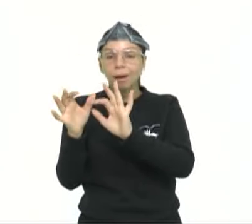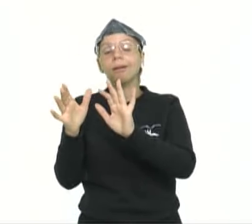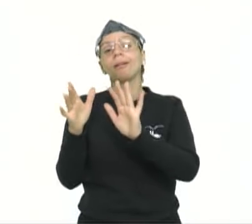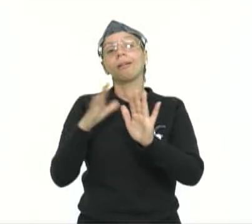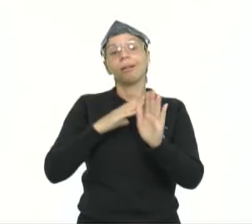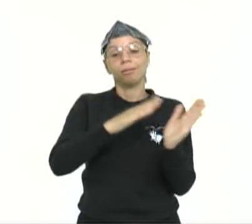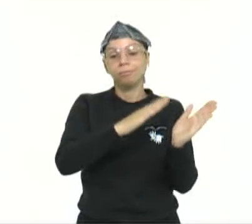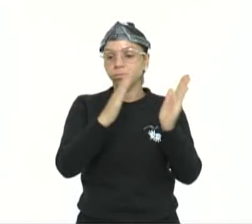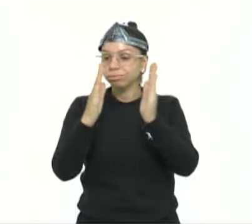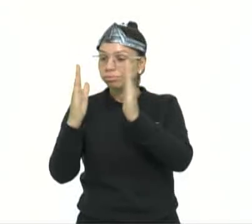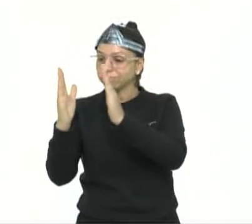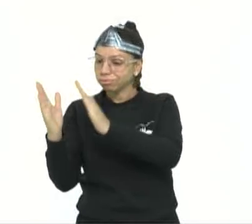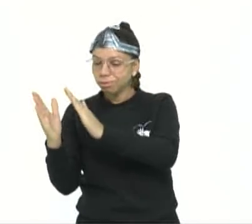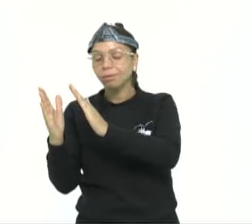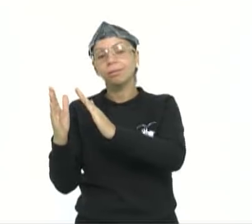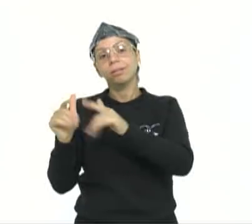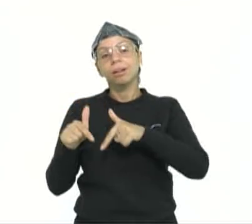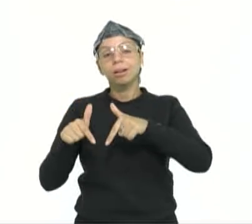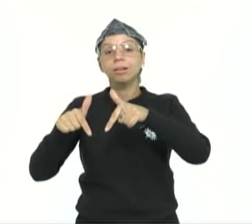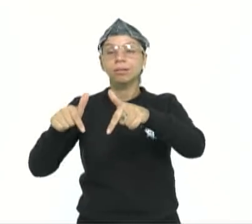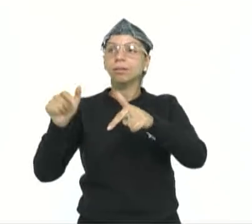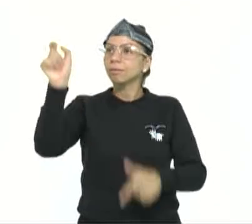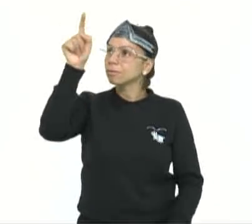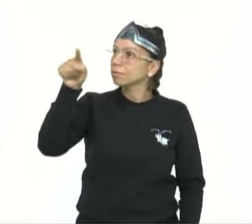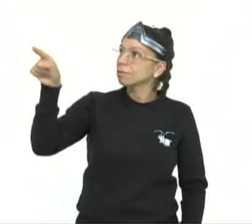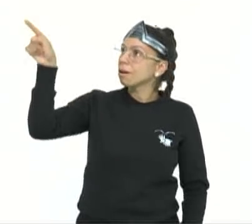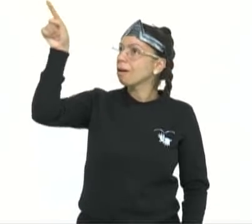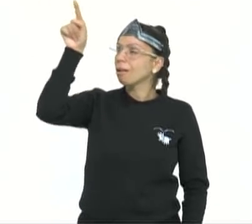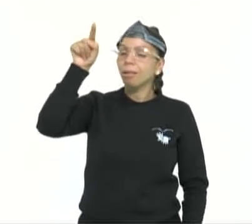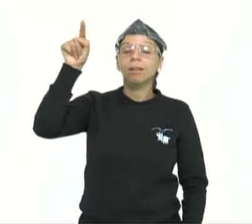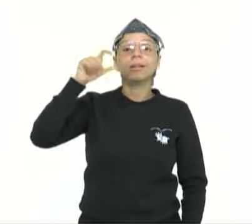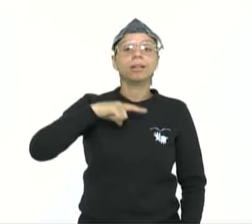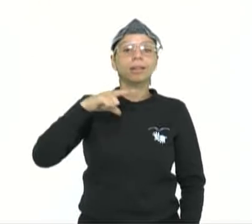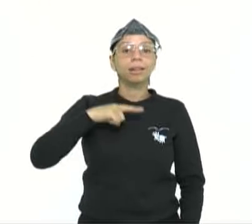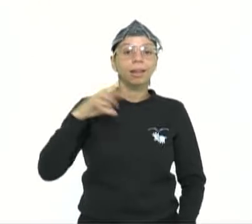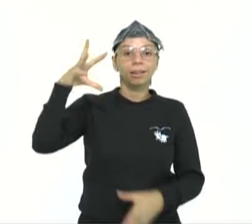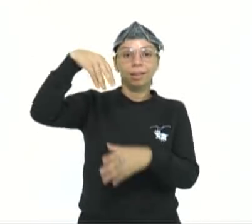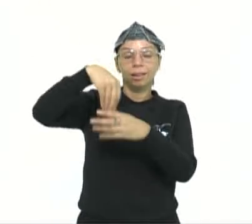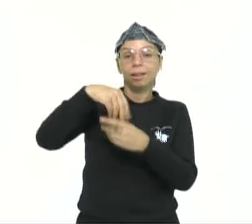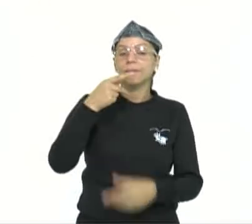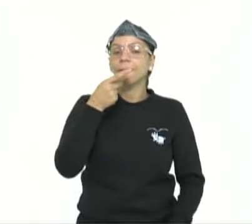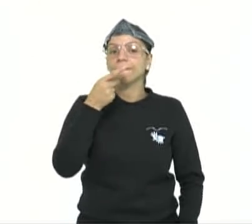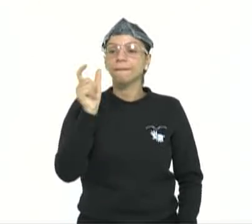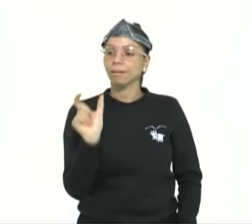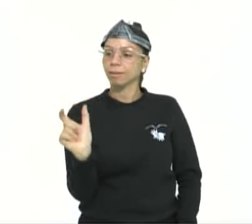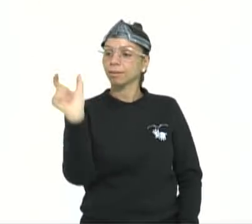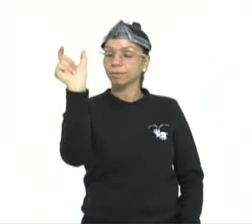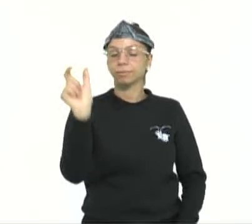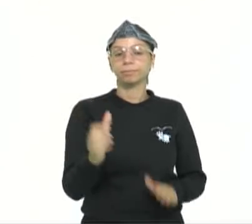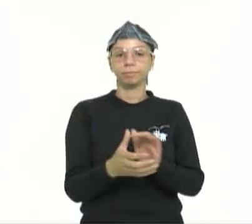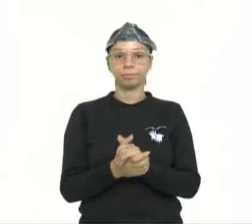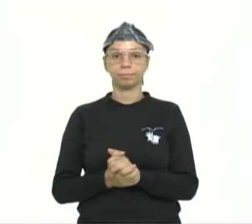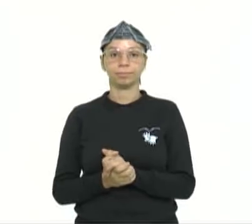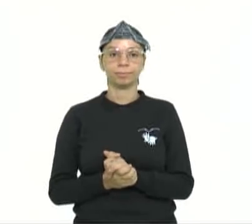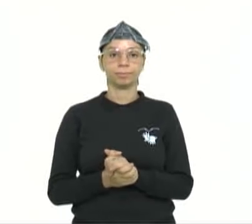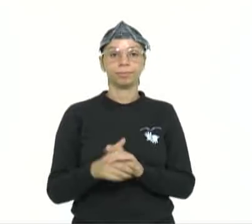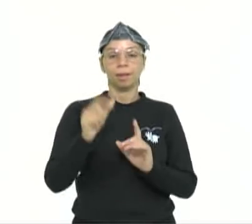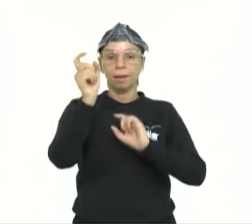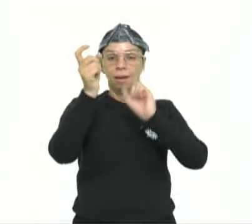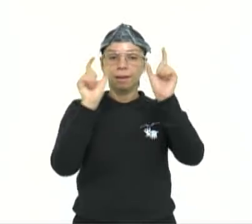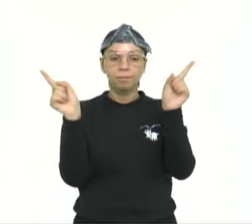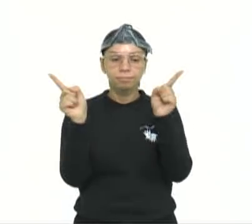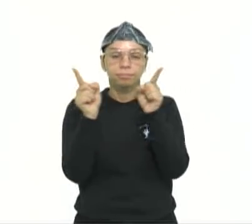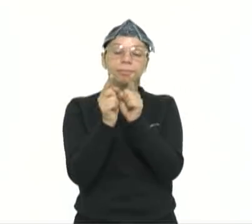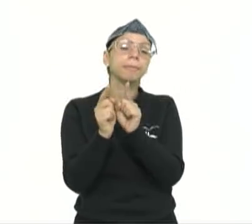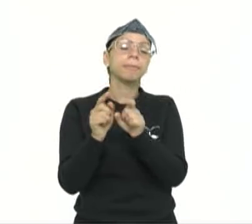mesmo, através da ação dos balões que contêm as falas, reduzidas sempre à expressão mais sintética,